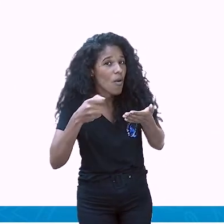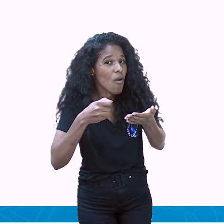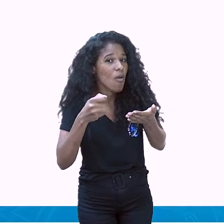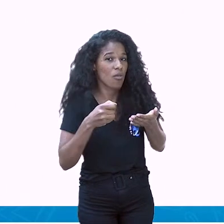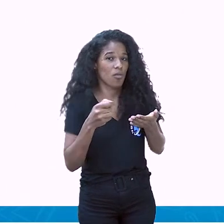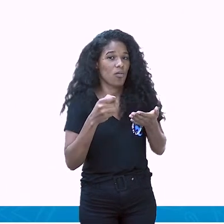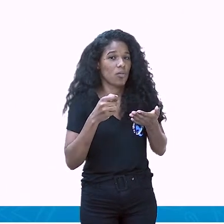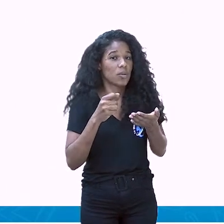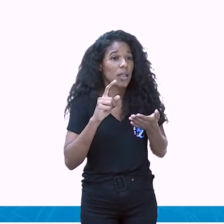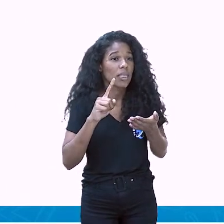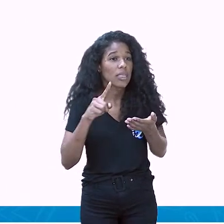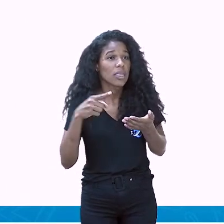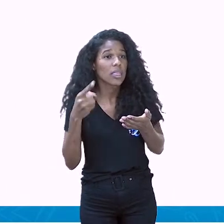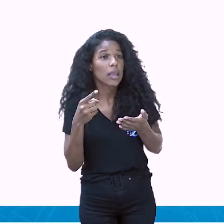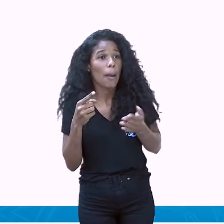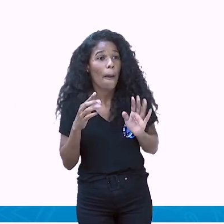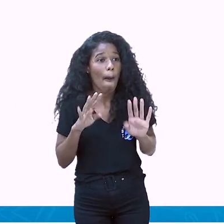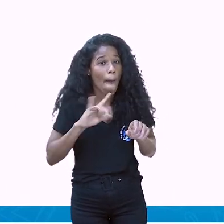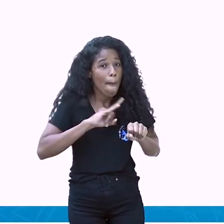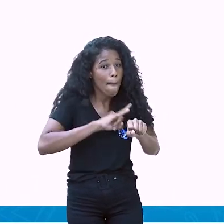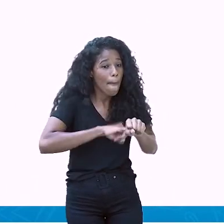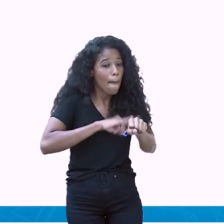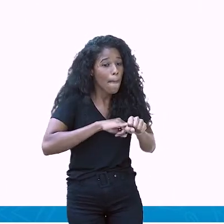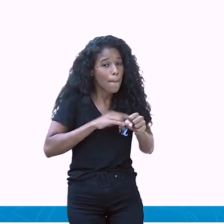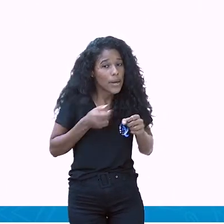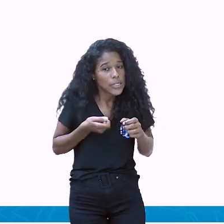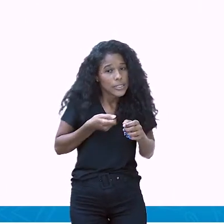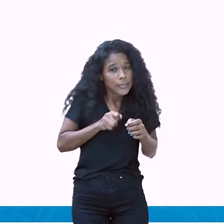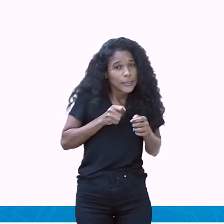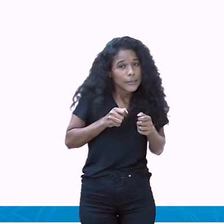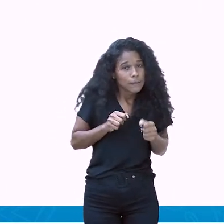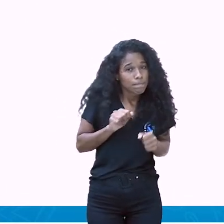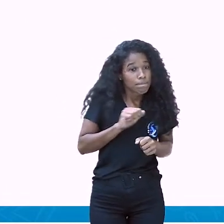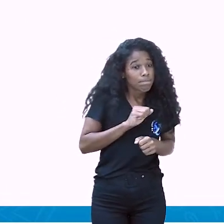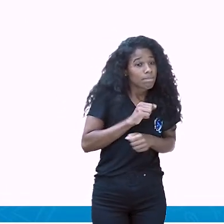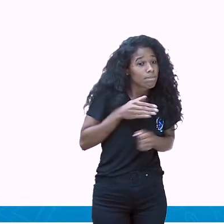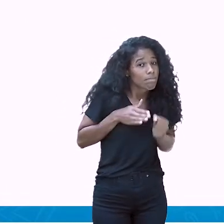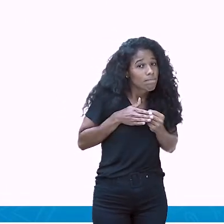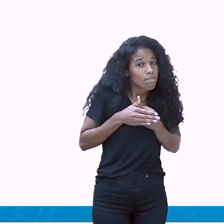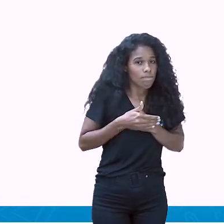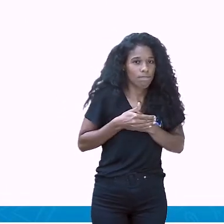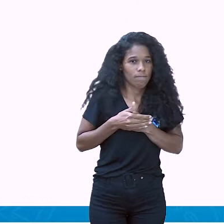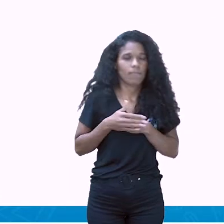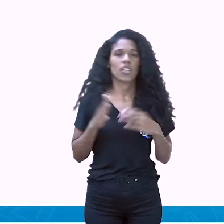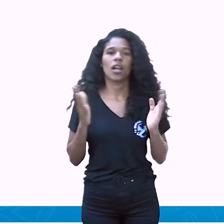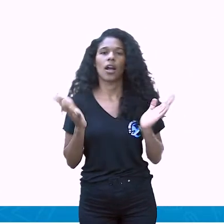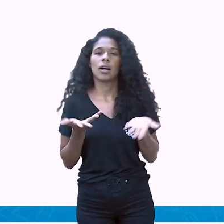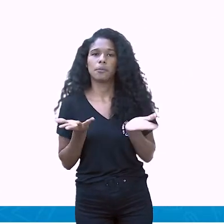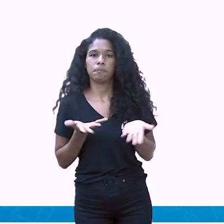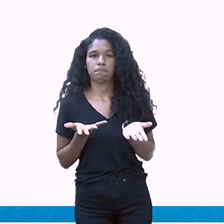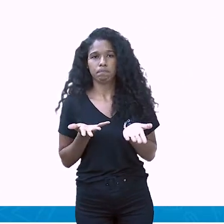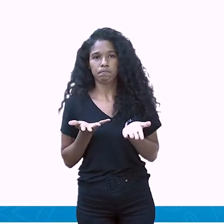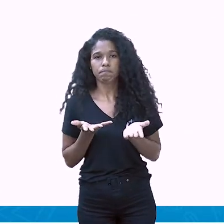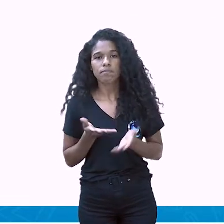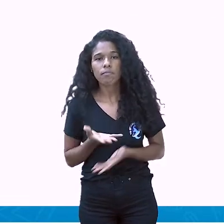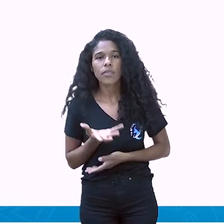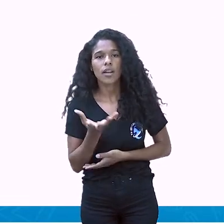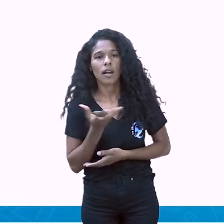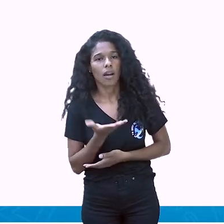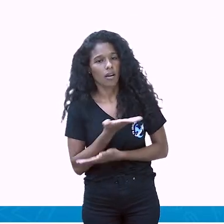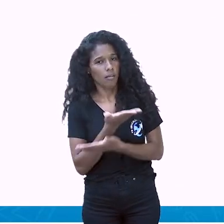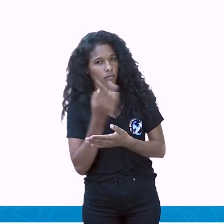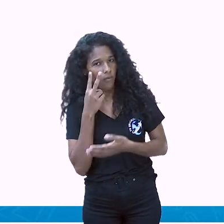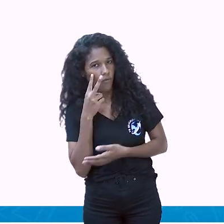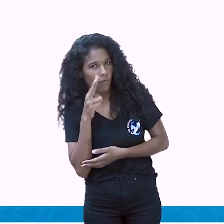estava morrendo de vergonha de ter recebido aquele bilhete de amor. Agora eu quero ver quem acertou em casa.